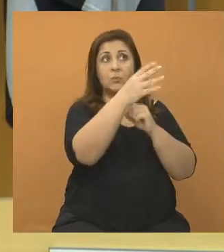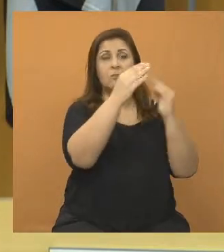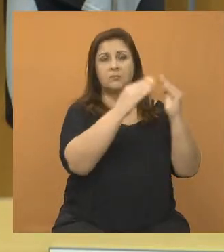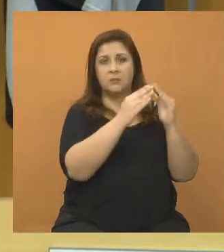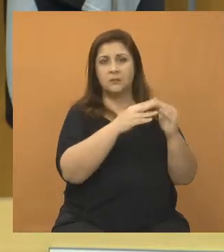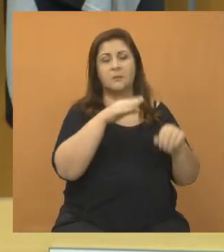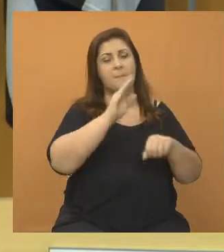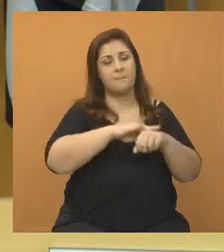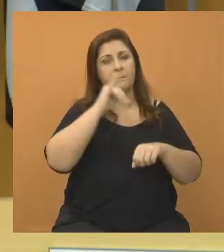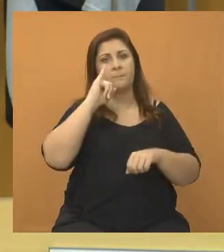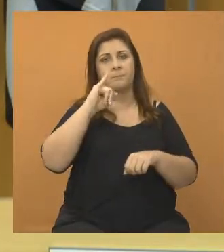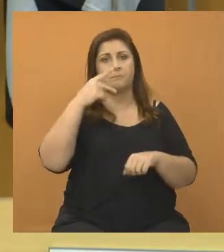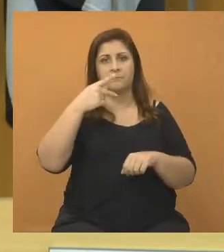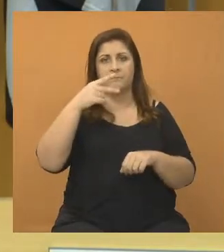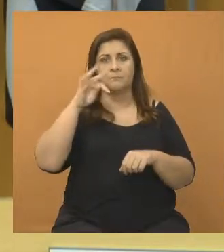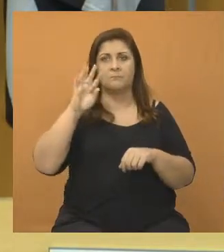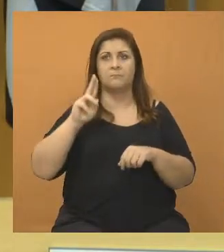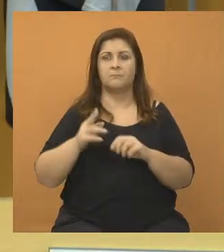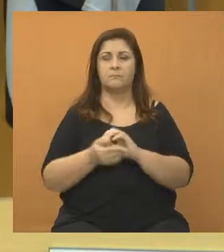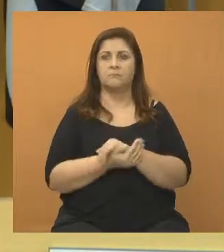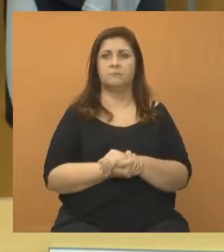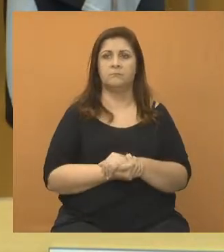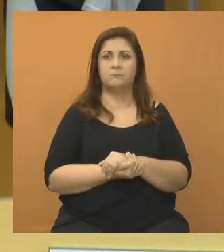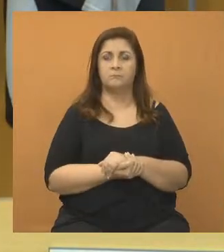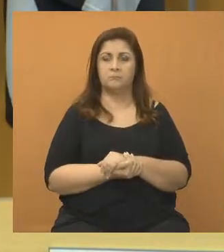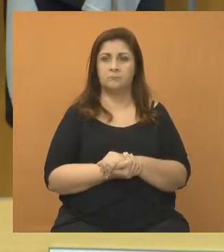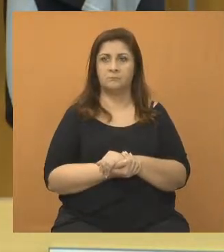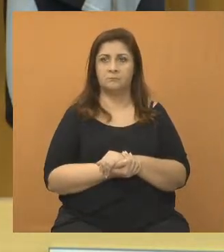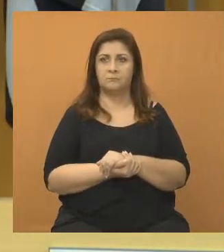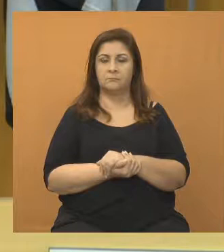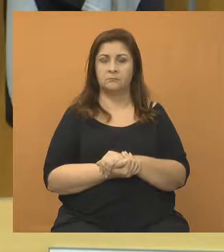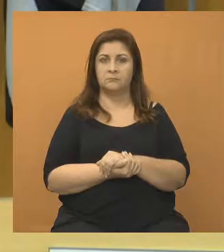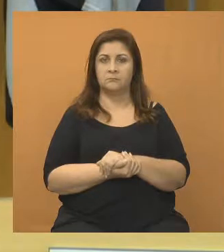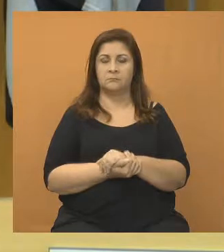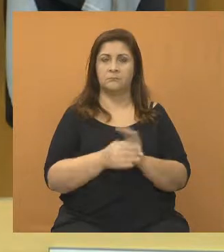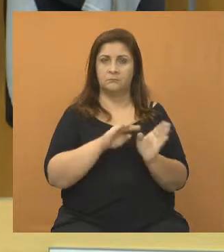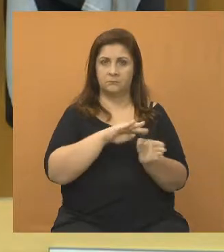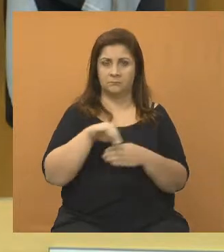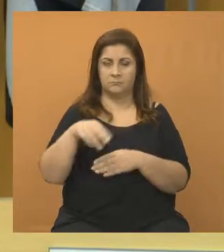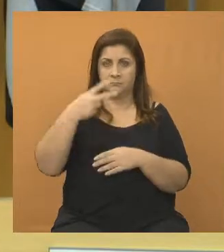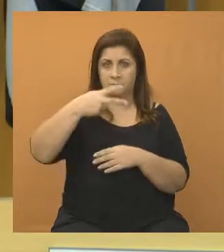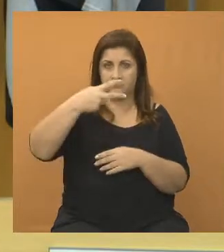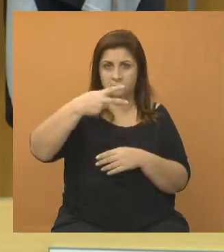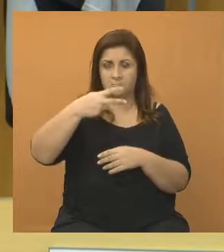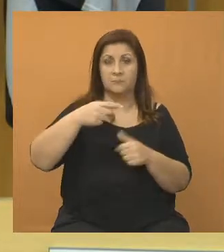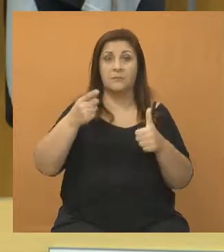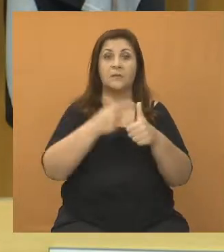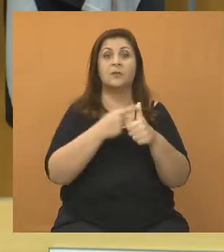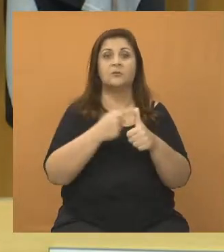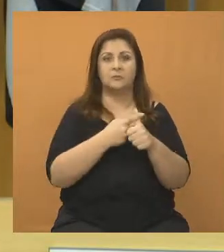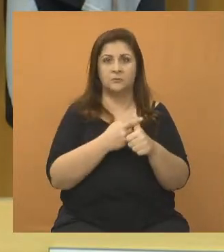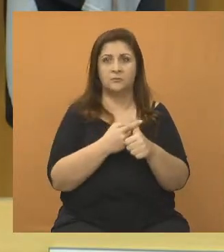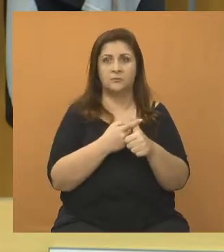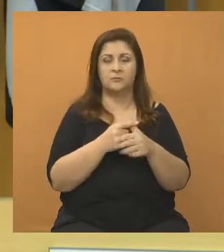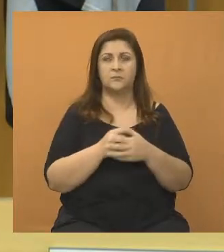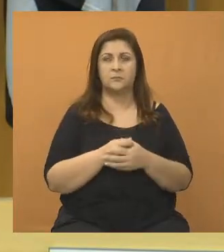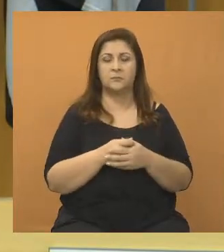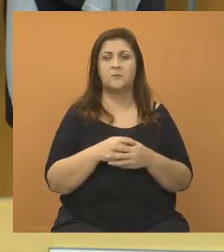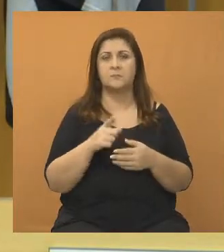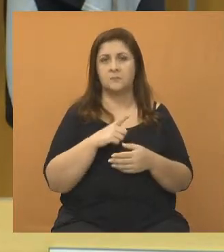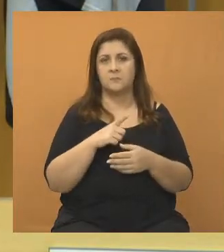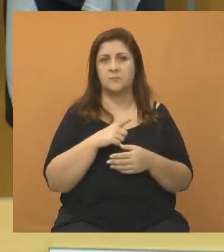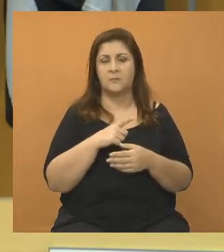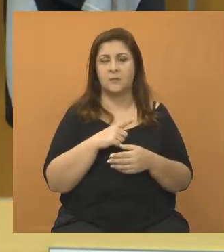uma expansão do mercado. Agora, essa questão da dívida ativa, ela entra aqui na projeção de dívida